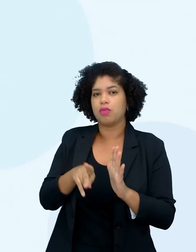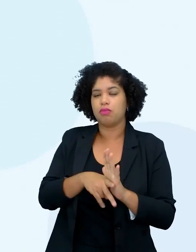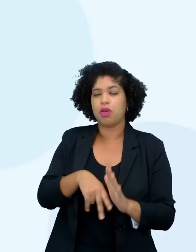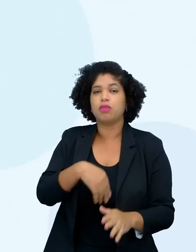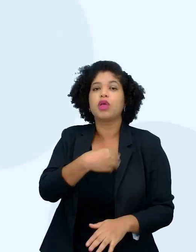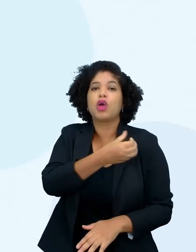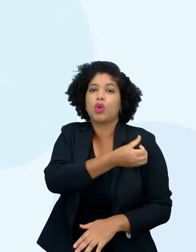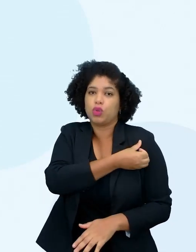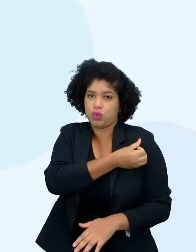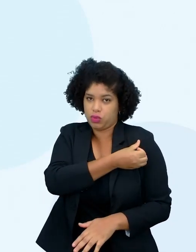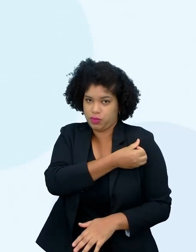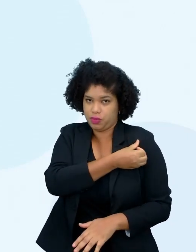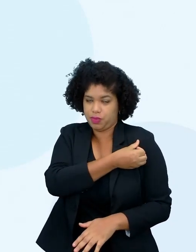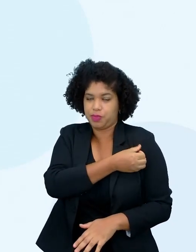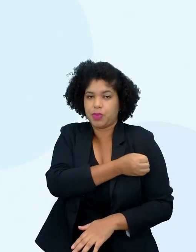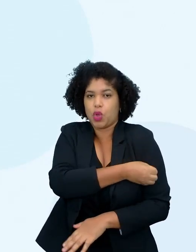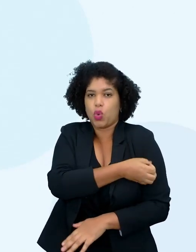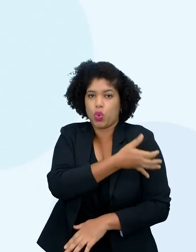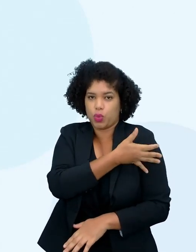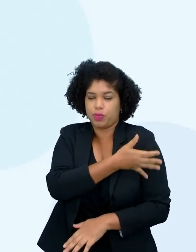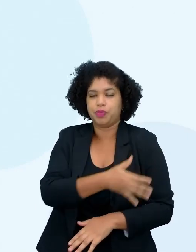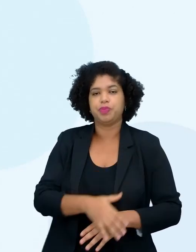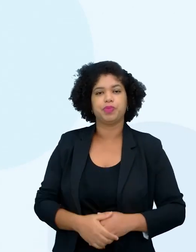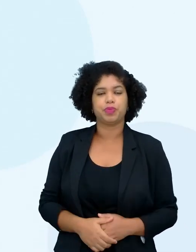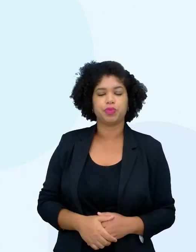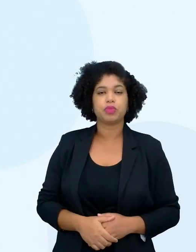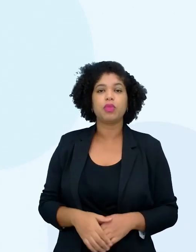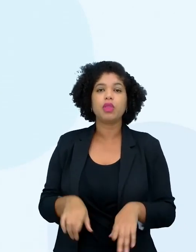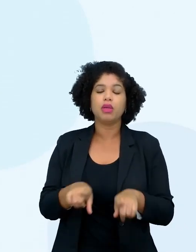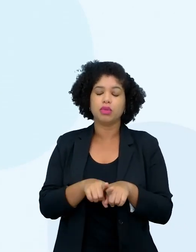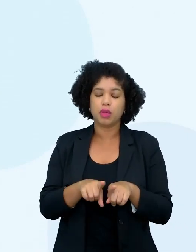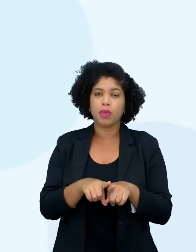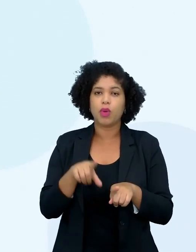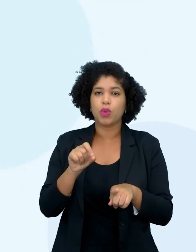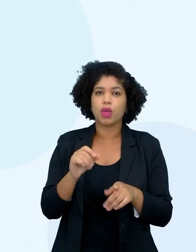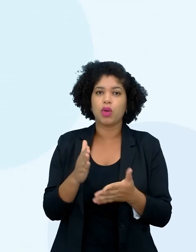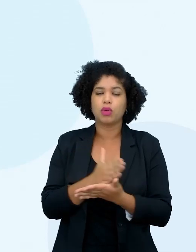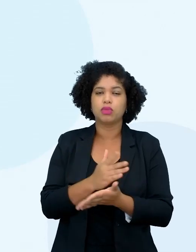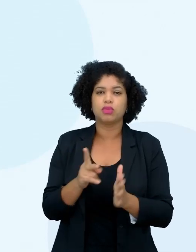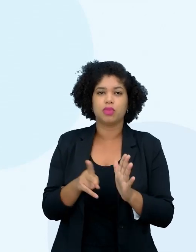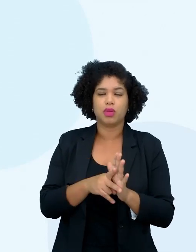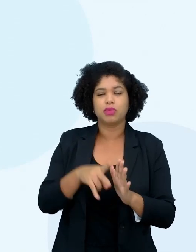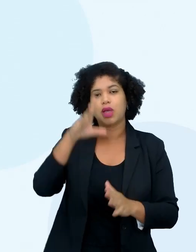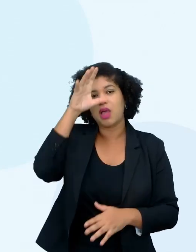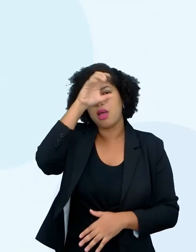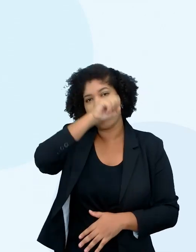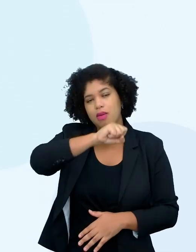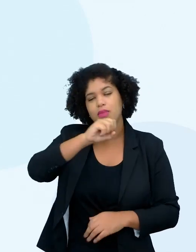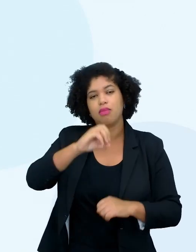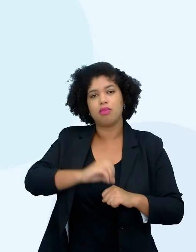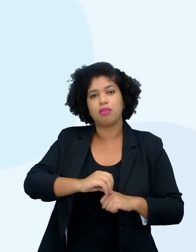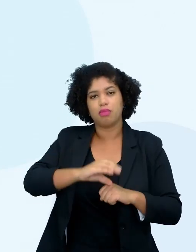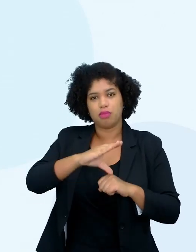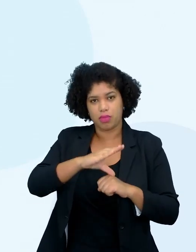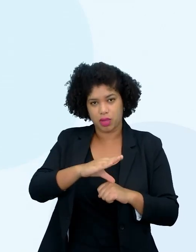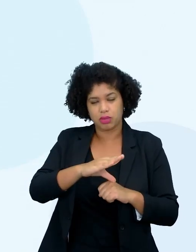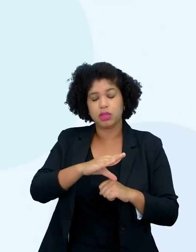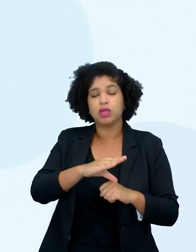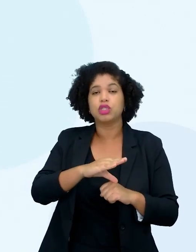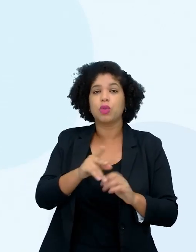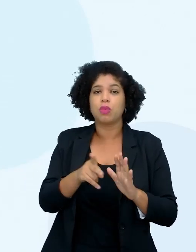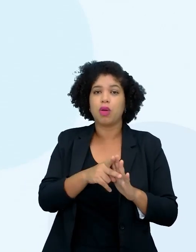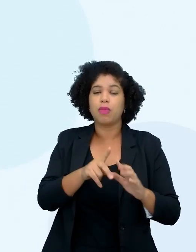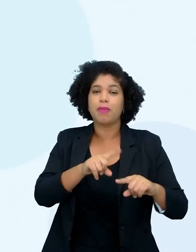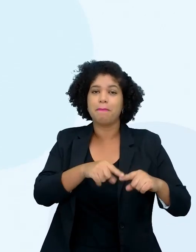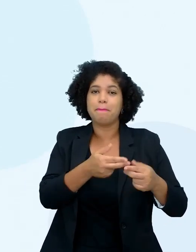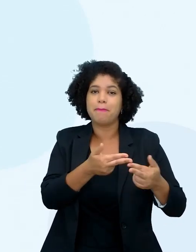ano do ensino fundamental. E também evidenciar situações de aprendizagem dentro e fora do material de apoio que